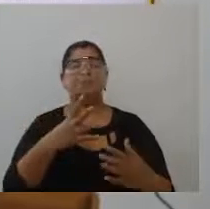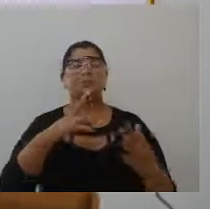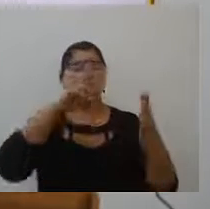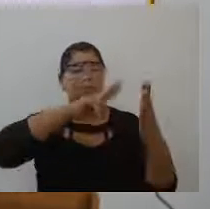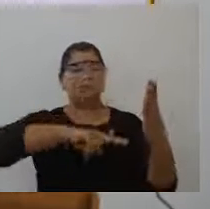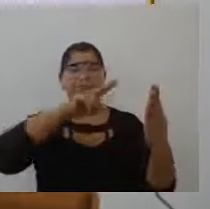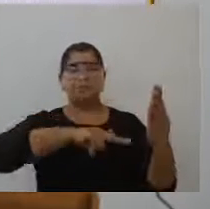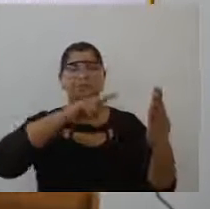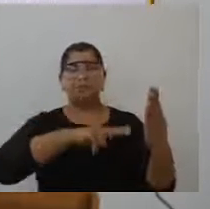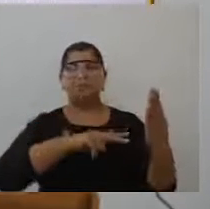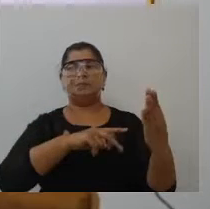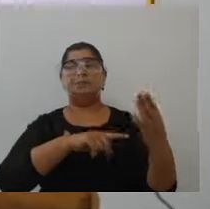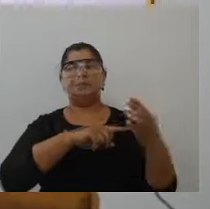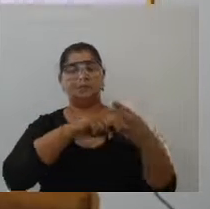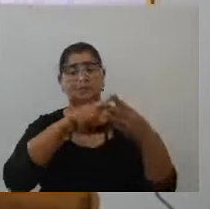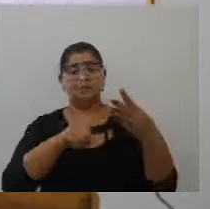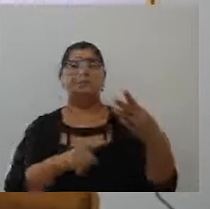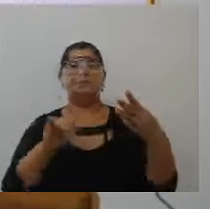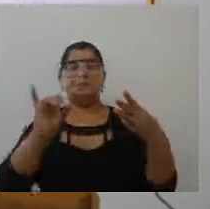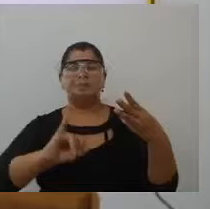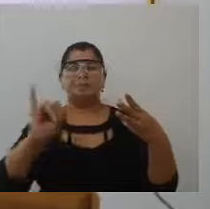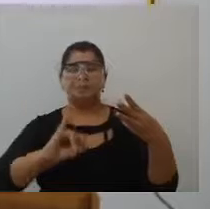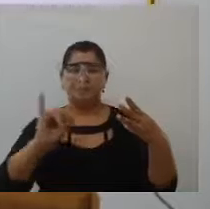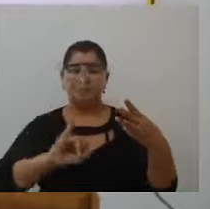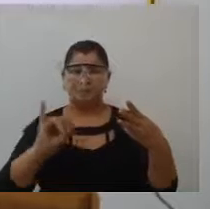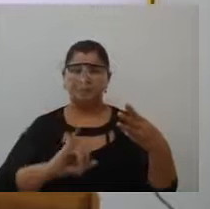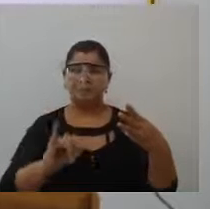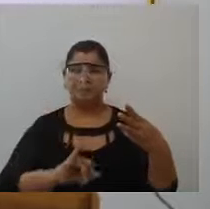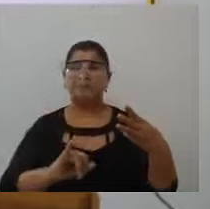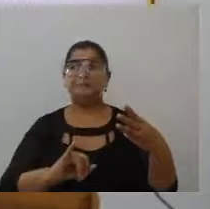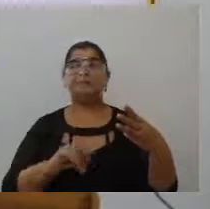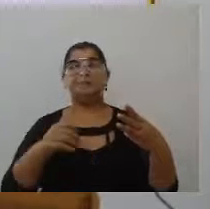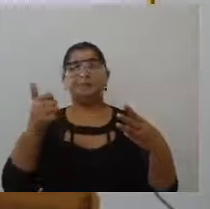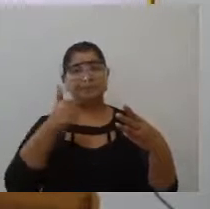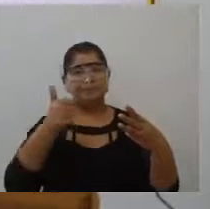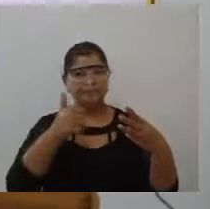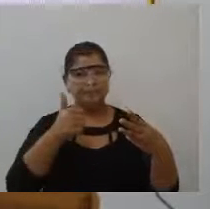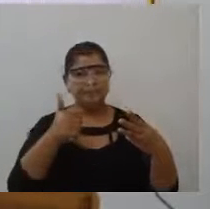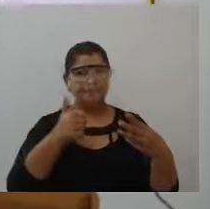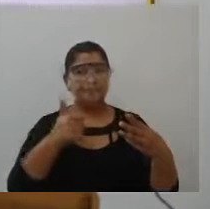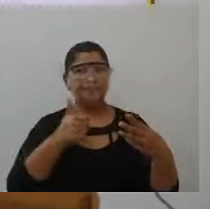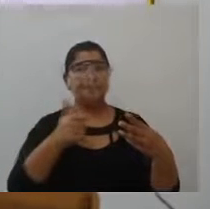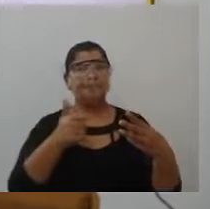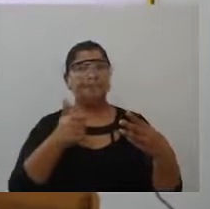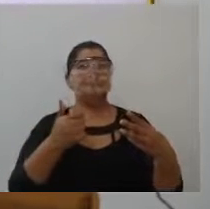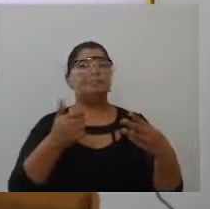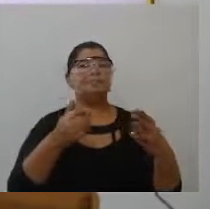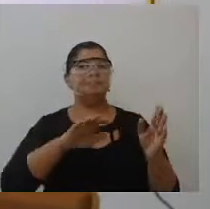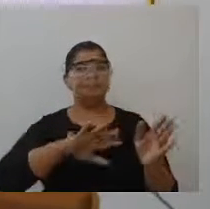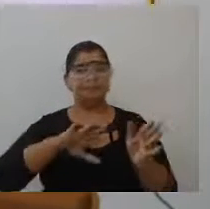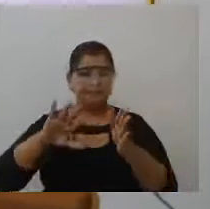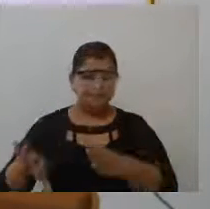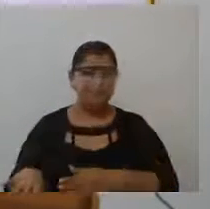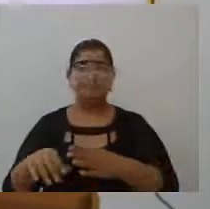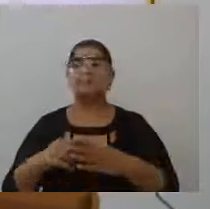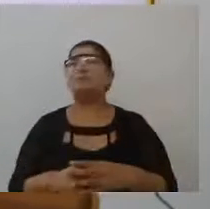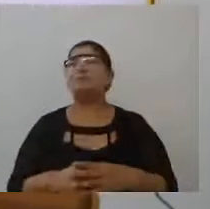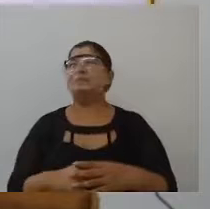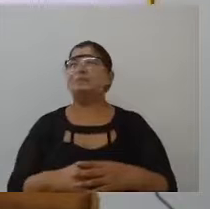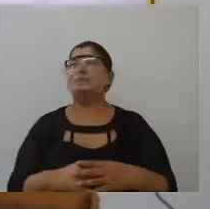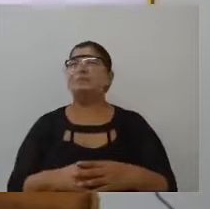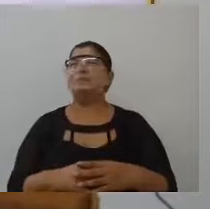criticando, exemplificando, complementando, se você faz esses 3 atos, isso é um processo.